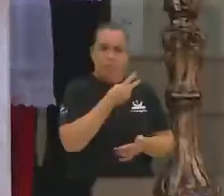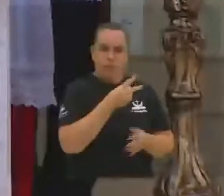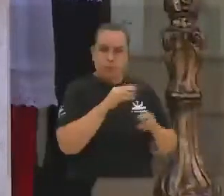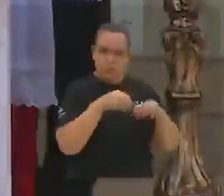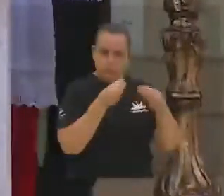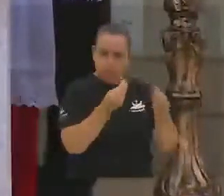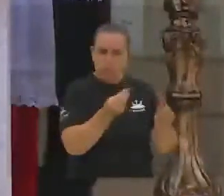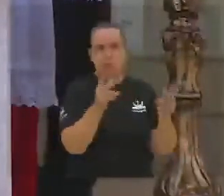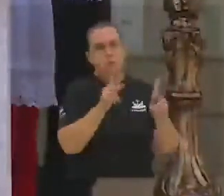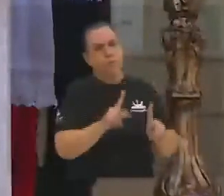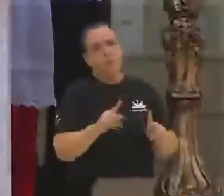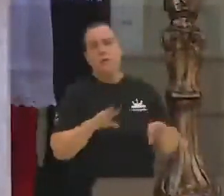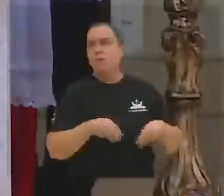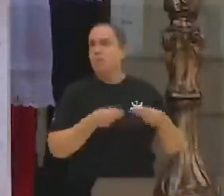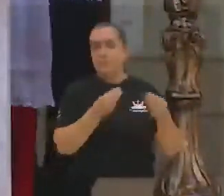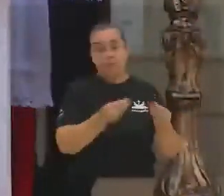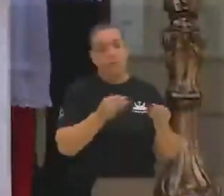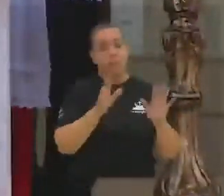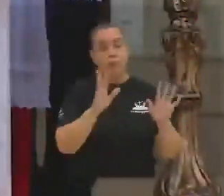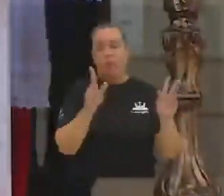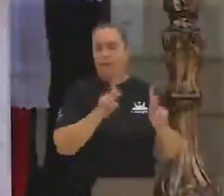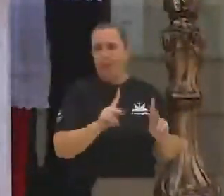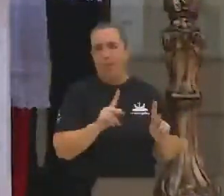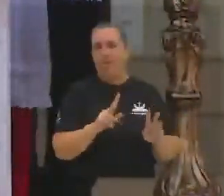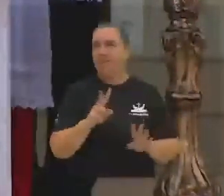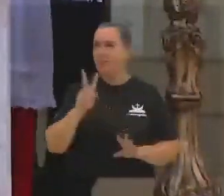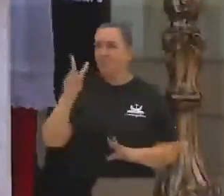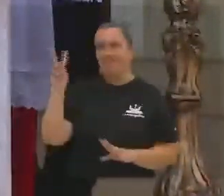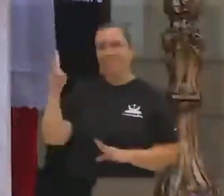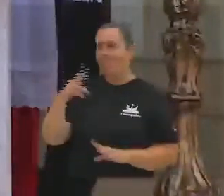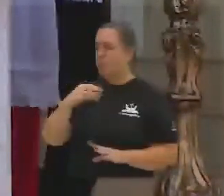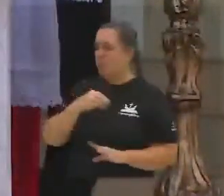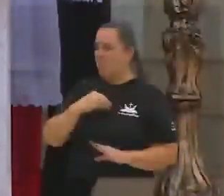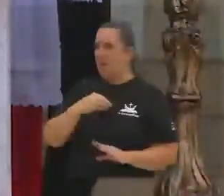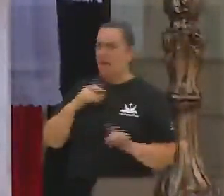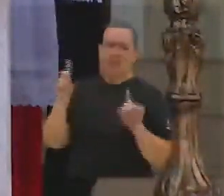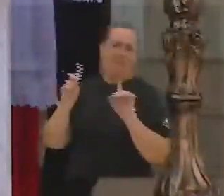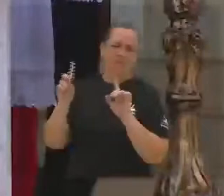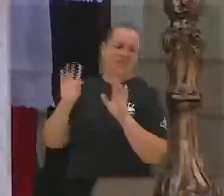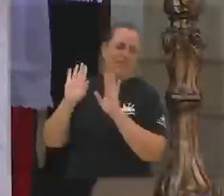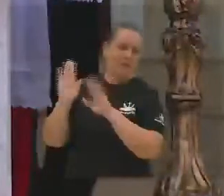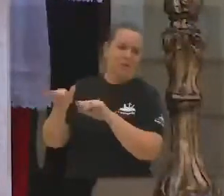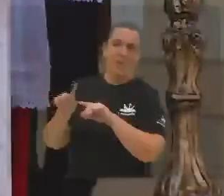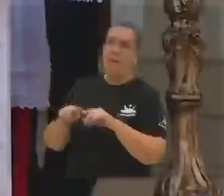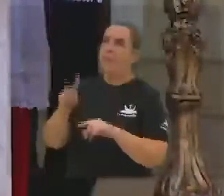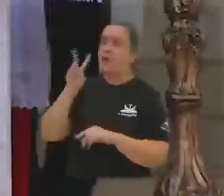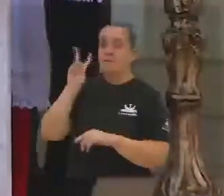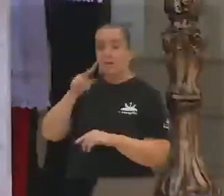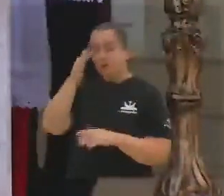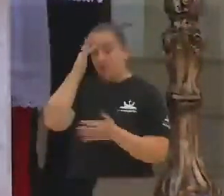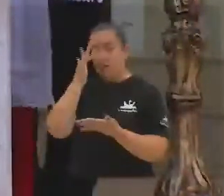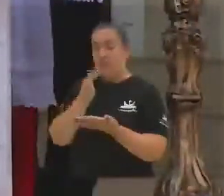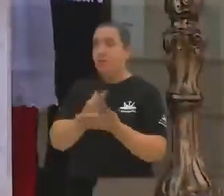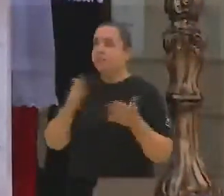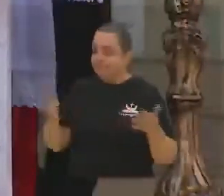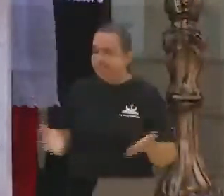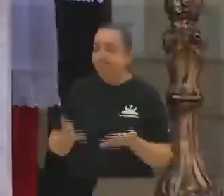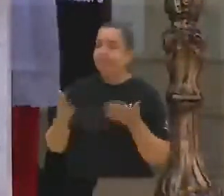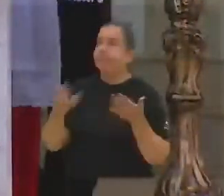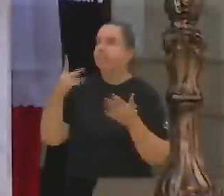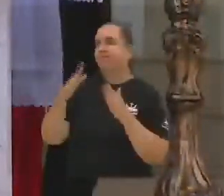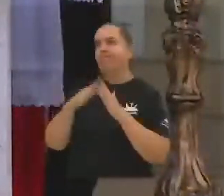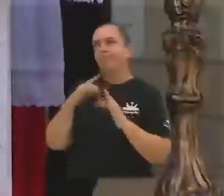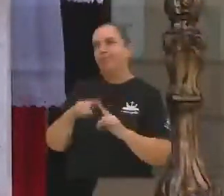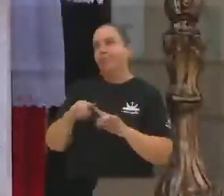apóstolos: eu vos deixo a paz, eu vos dou a minha paz. Não olheis os nossos pecados, mas a fé